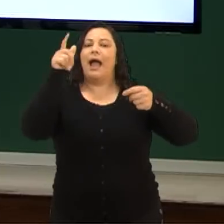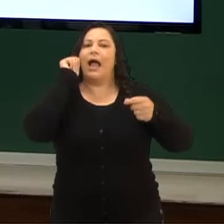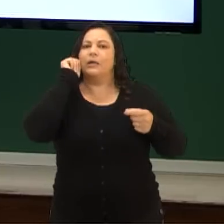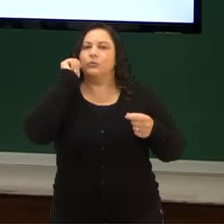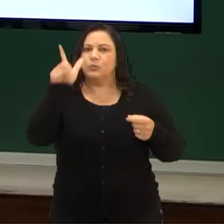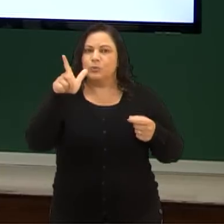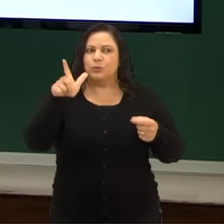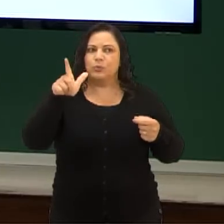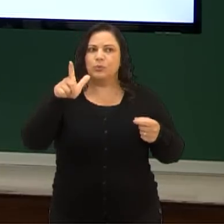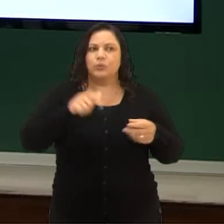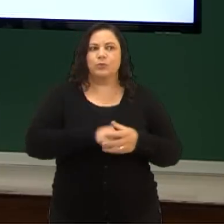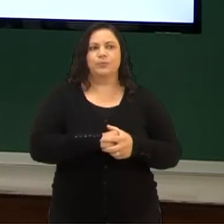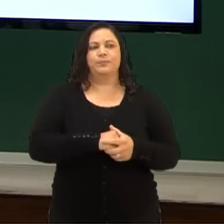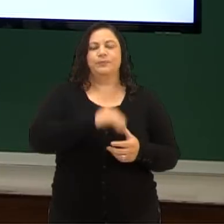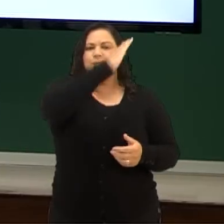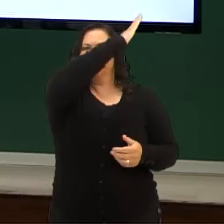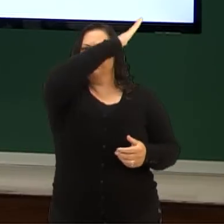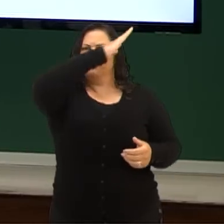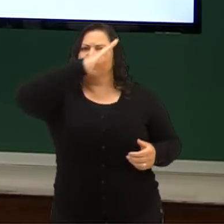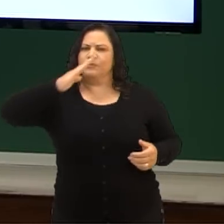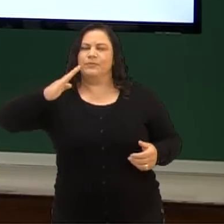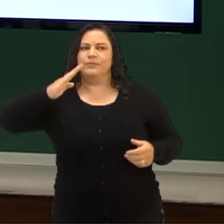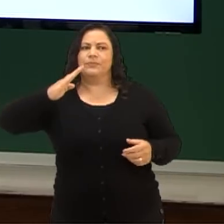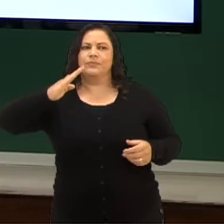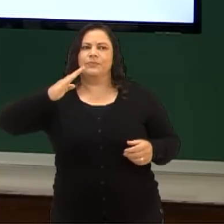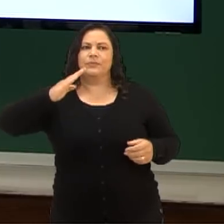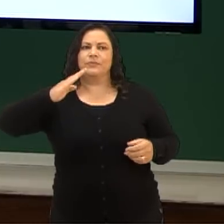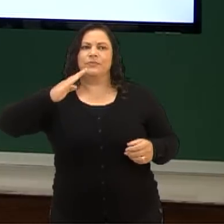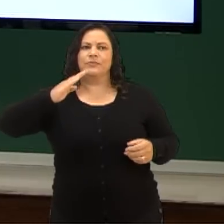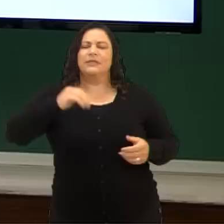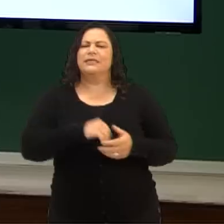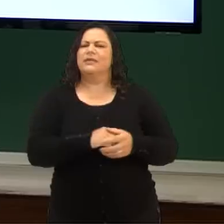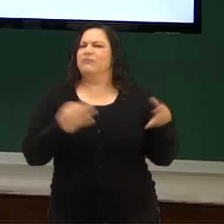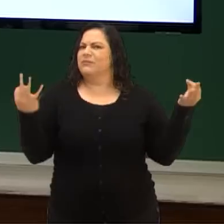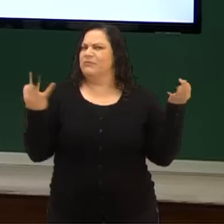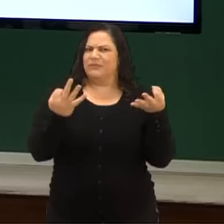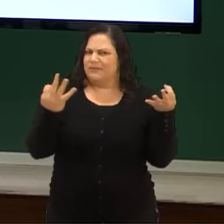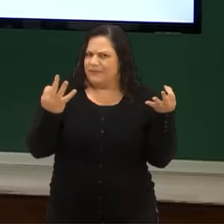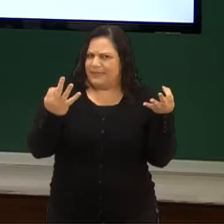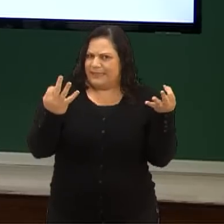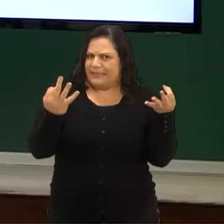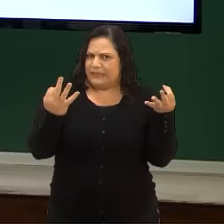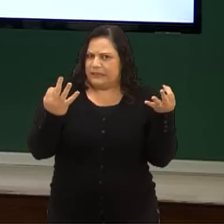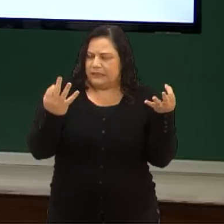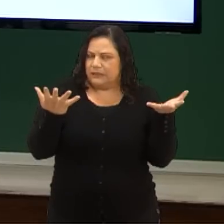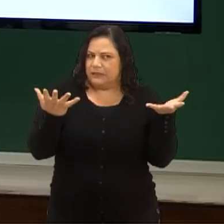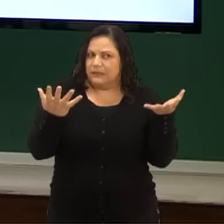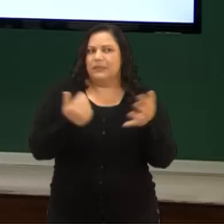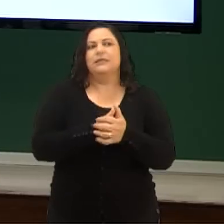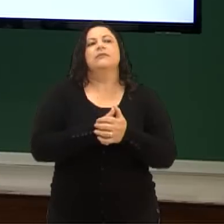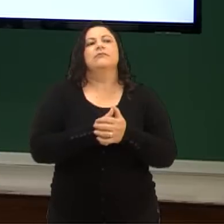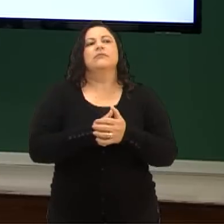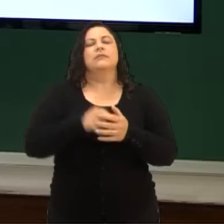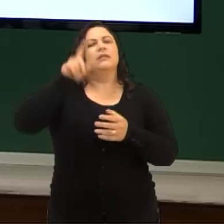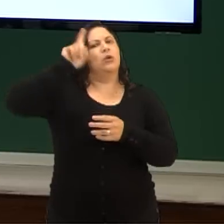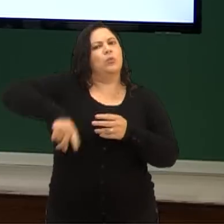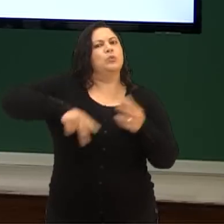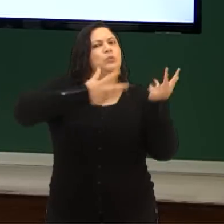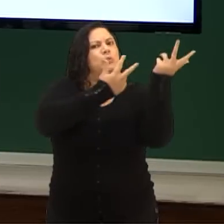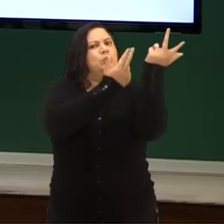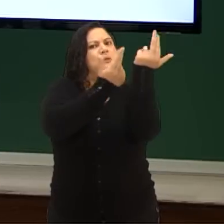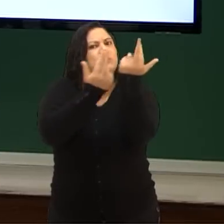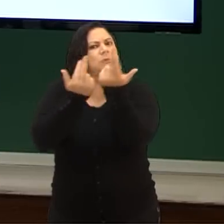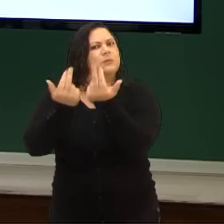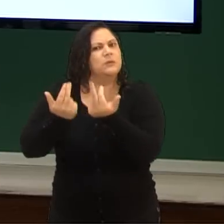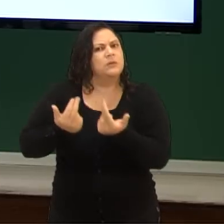que ela está perfeitinha, né? Ela não começou em cima, cortou meio aqui. Não, ela está pegando sempre elementos iguais. Isso que é